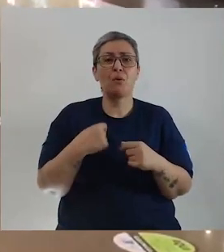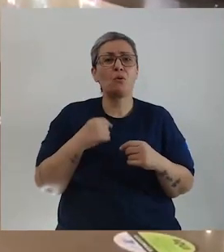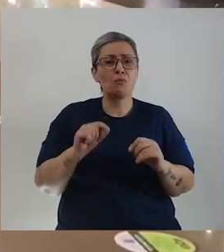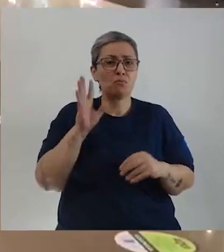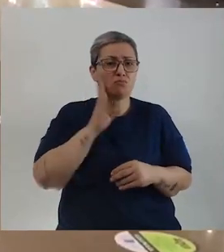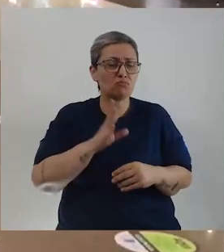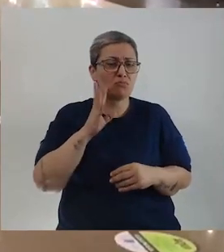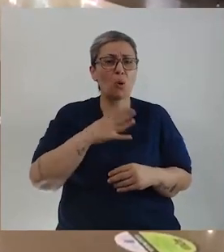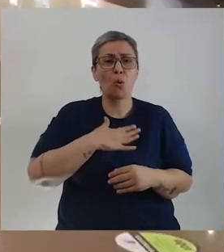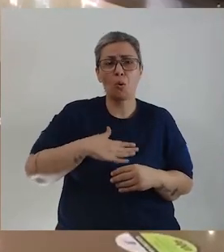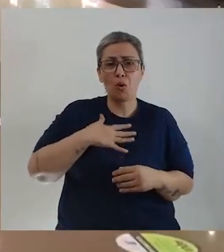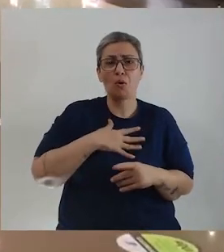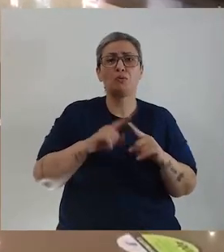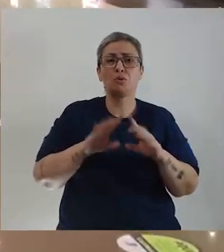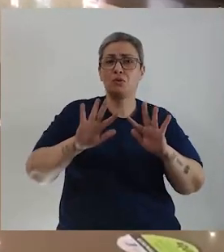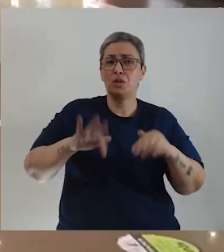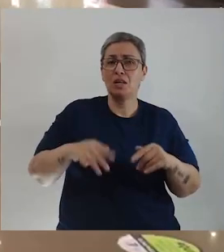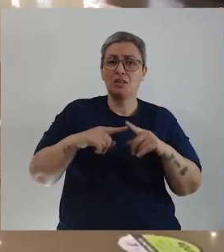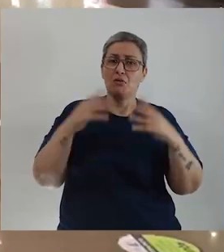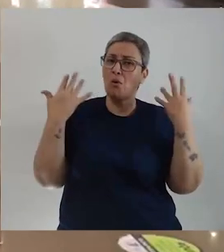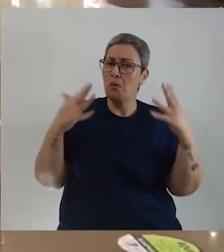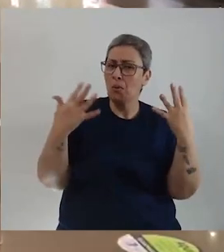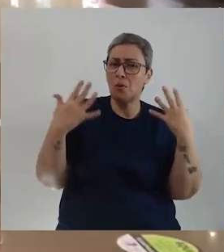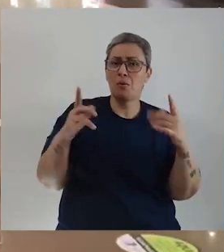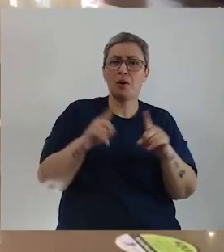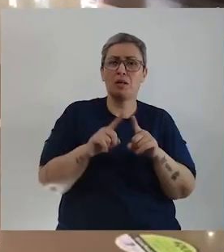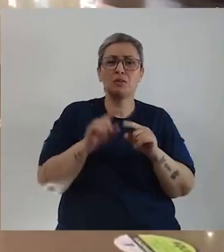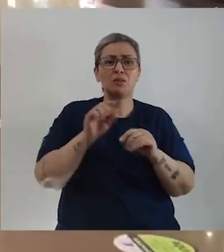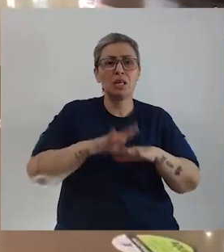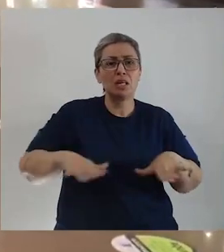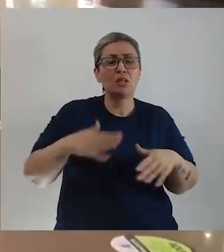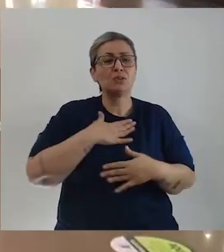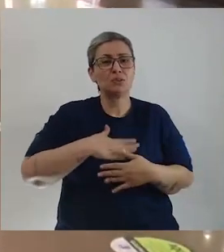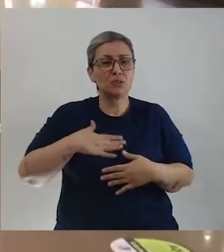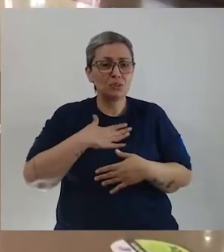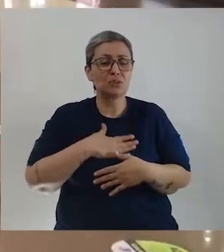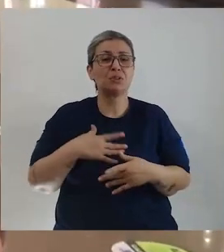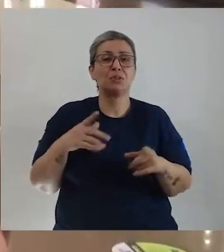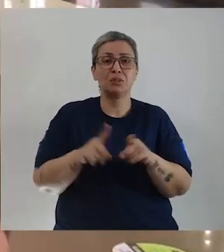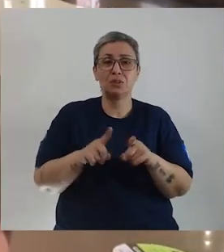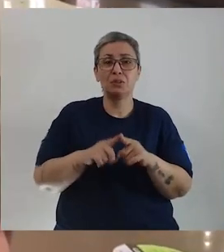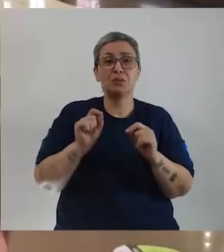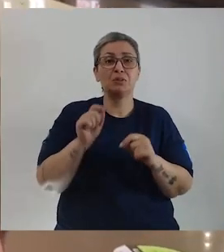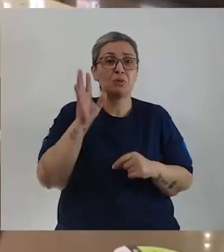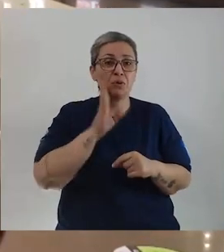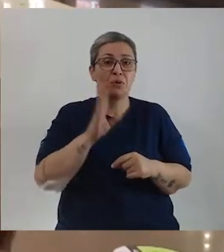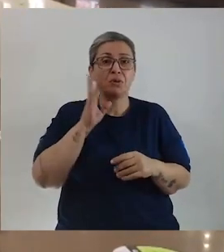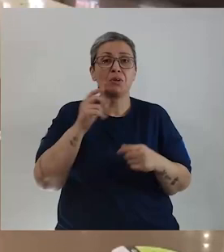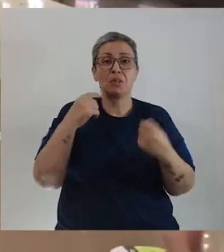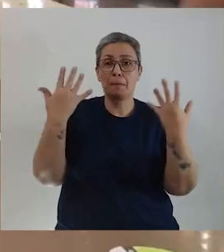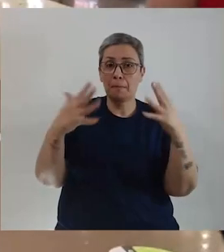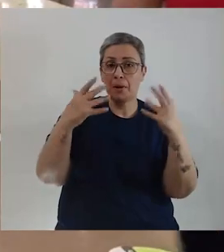gente curtiu legal e assim, foi bem legal. No final teve os aplausos, a gente viu que as crianças gostaram. E foi muito